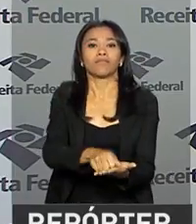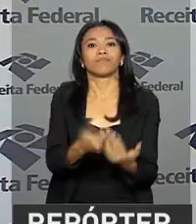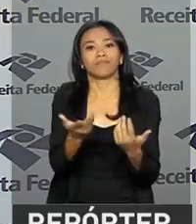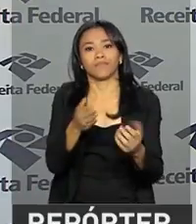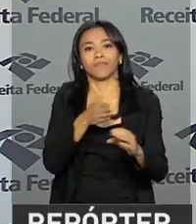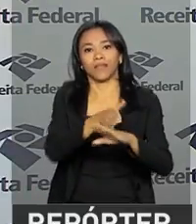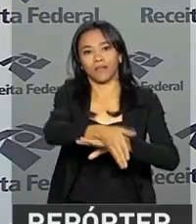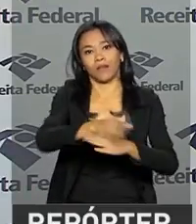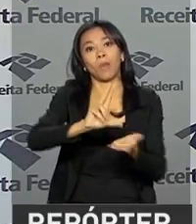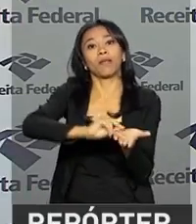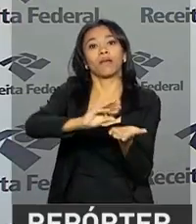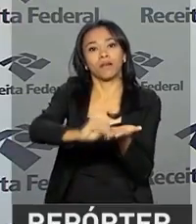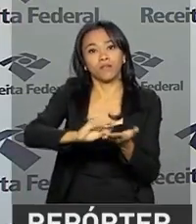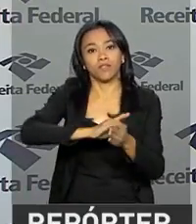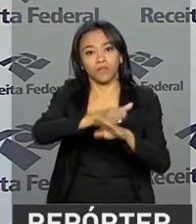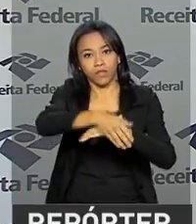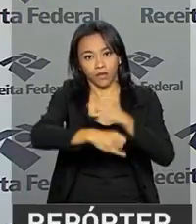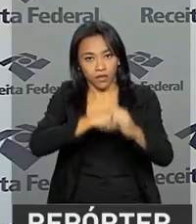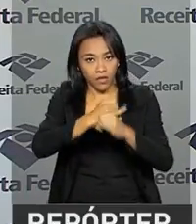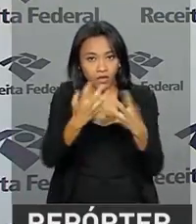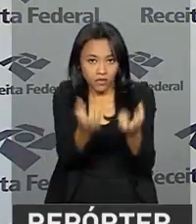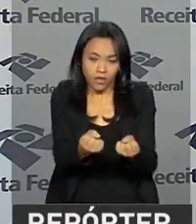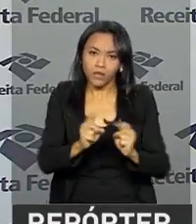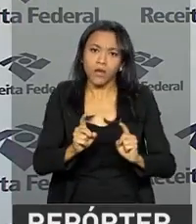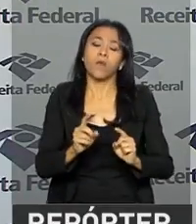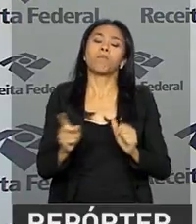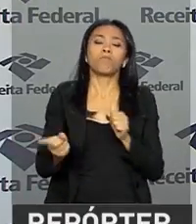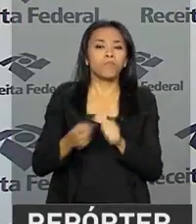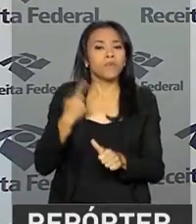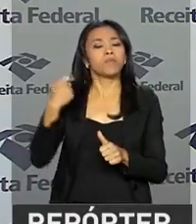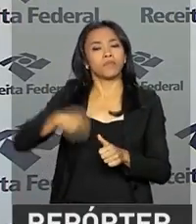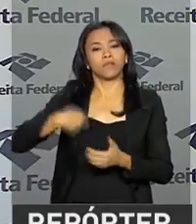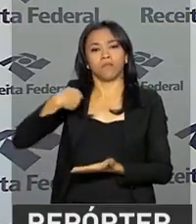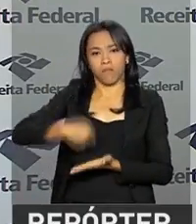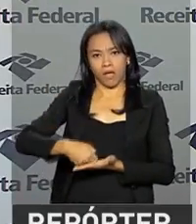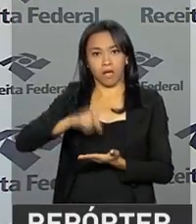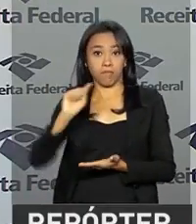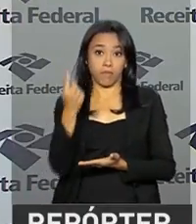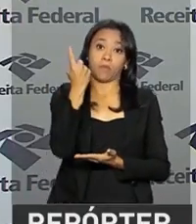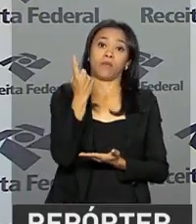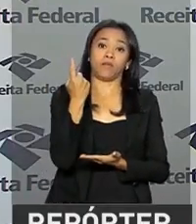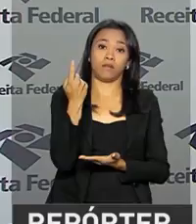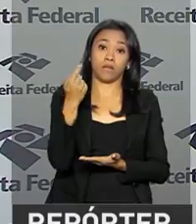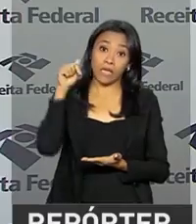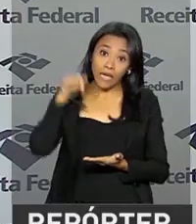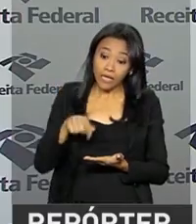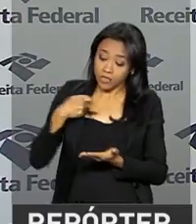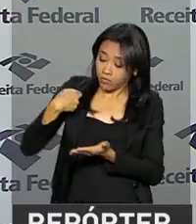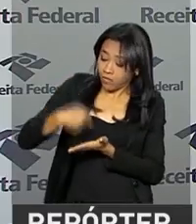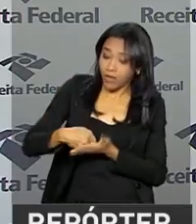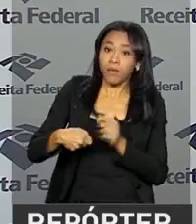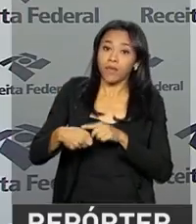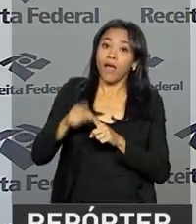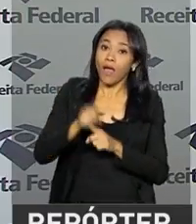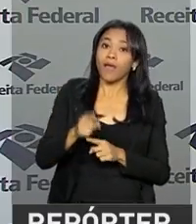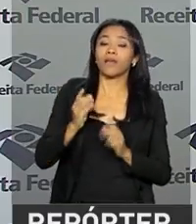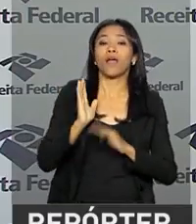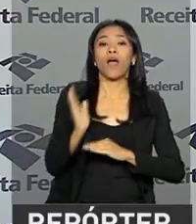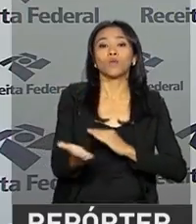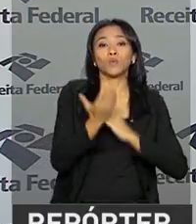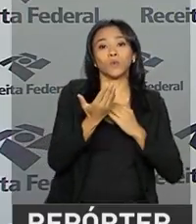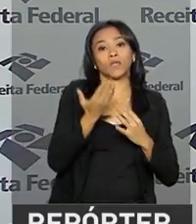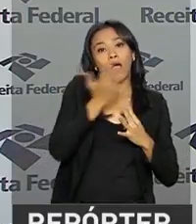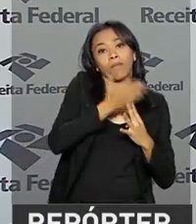importante é o objetivo pagamento da primeira parcela porque é este pagamento que que defere o parcelamento em